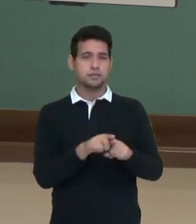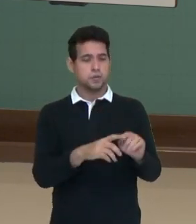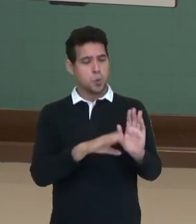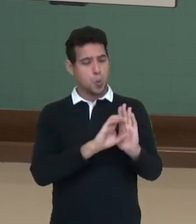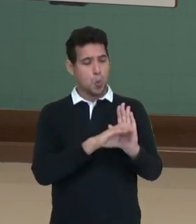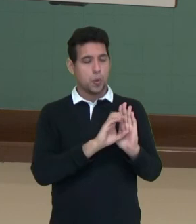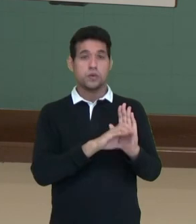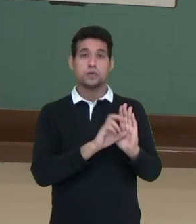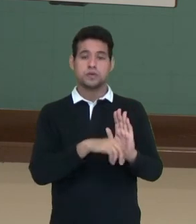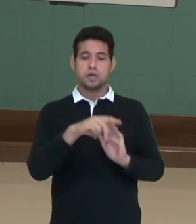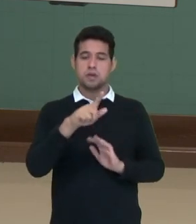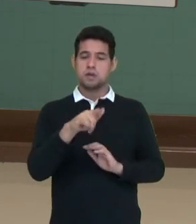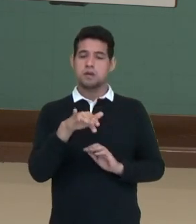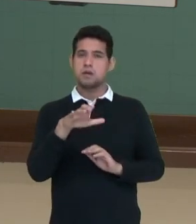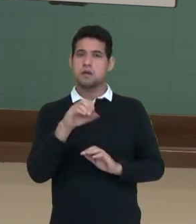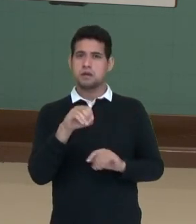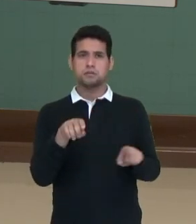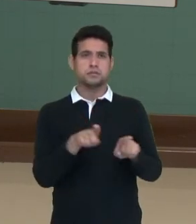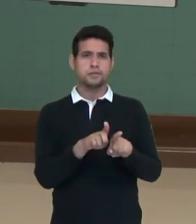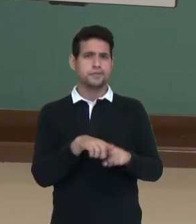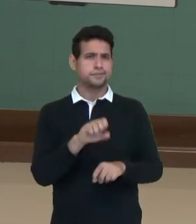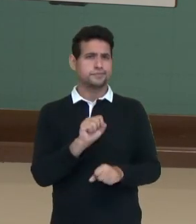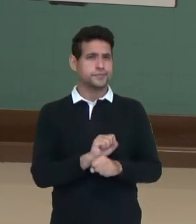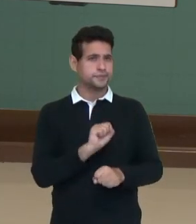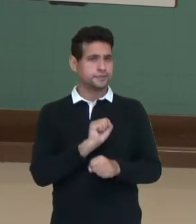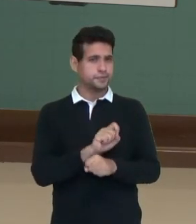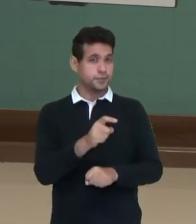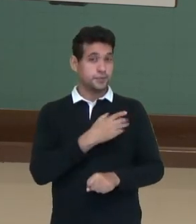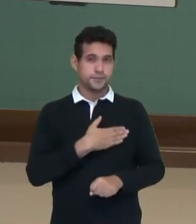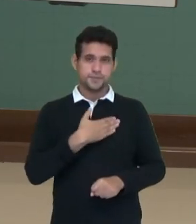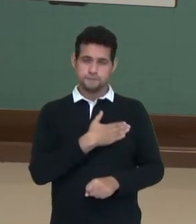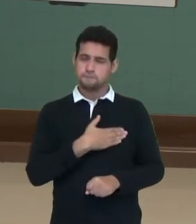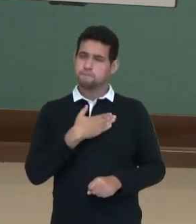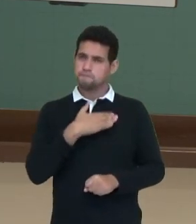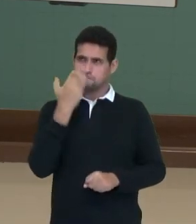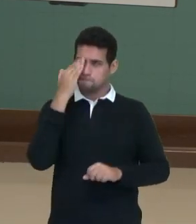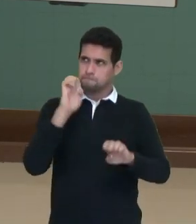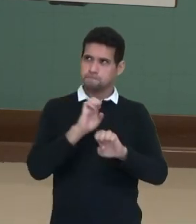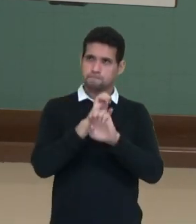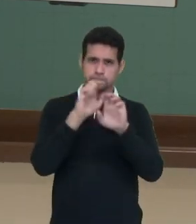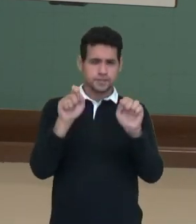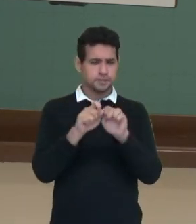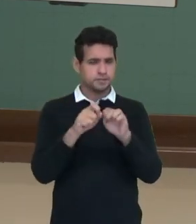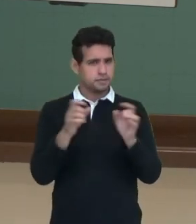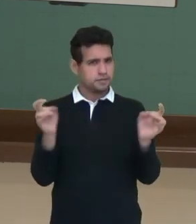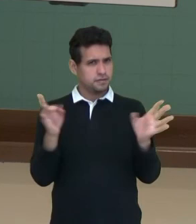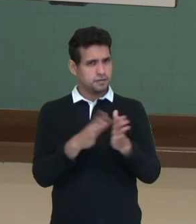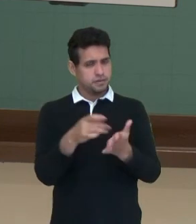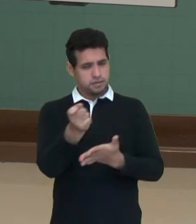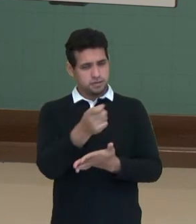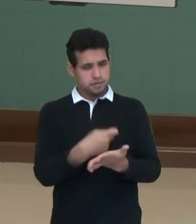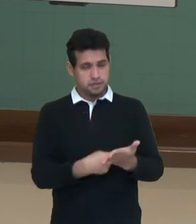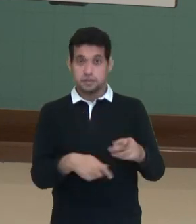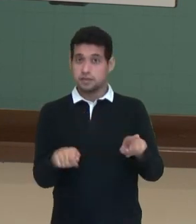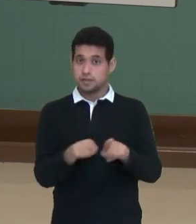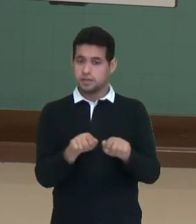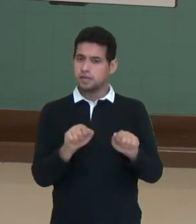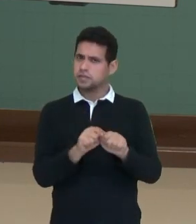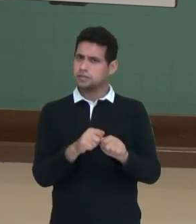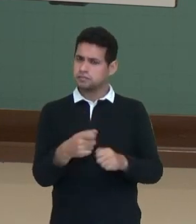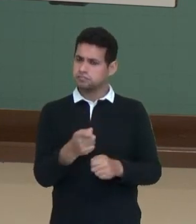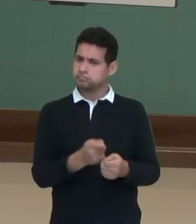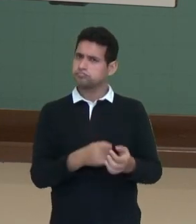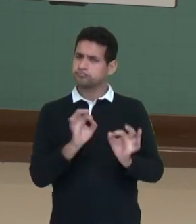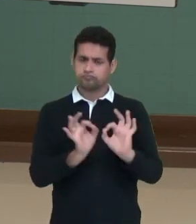de plano inclinado. Eu espero que você tenha gostado, feito muitas anotações, mantenha o teu caderno